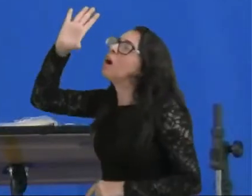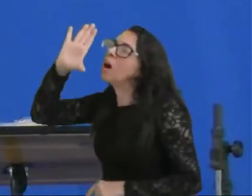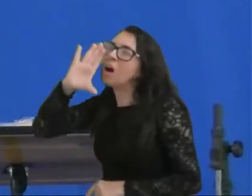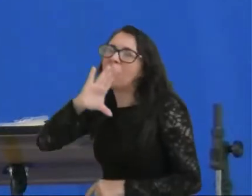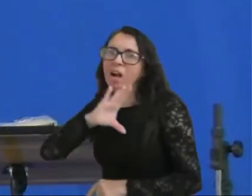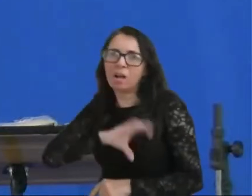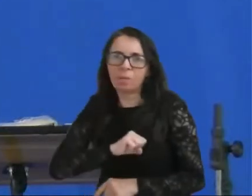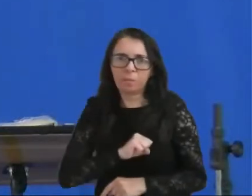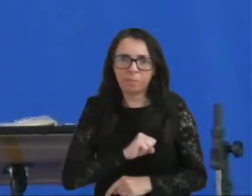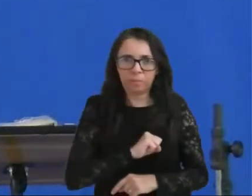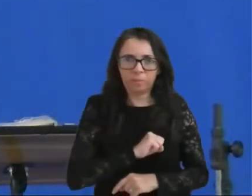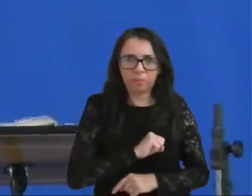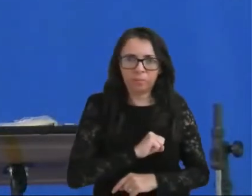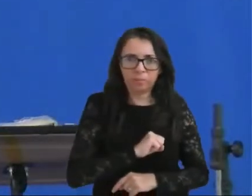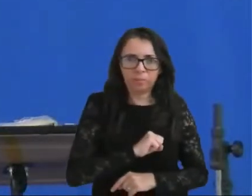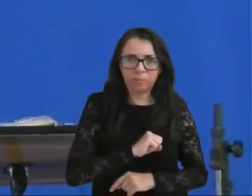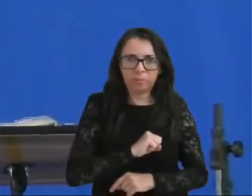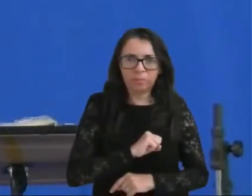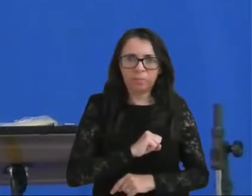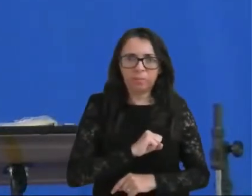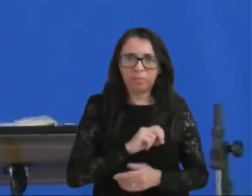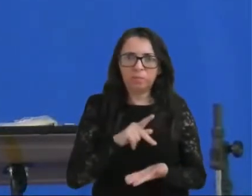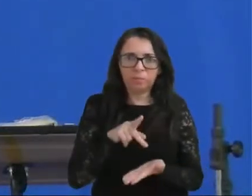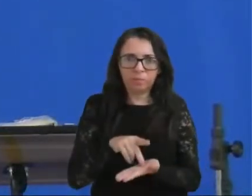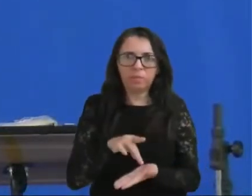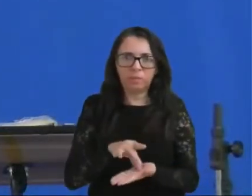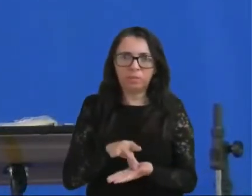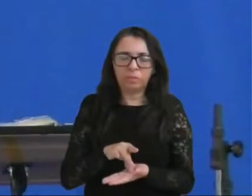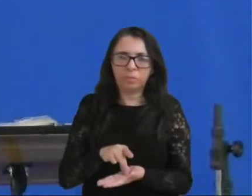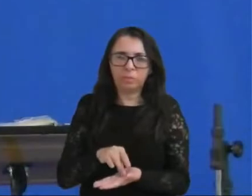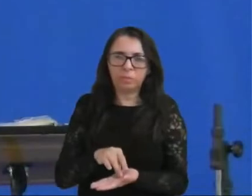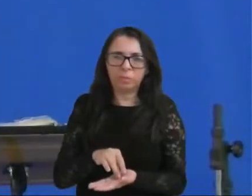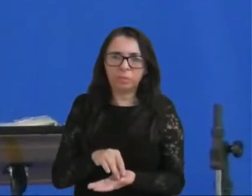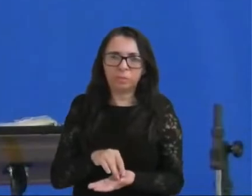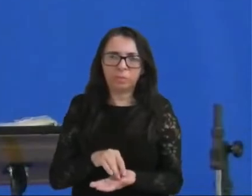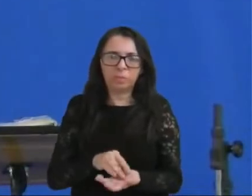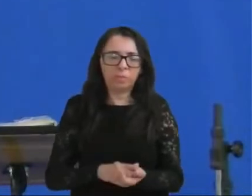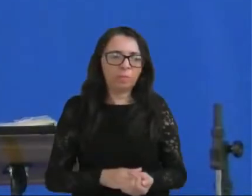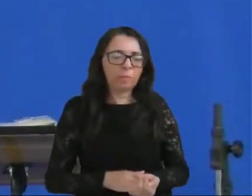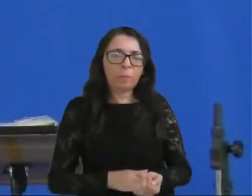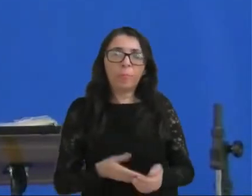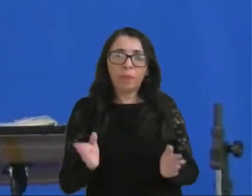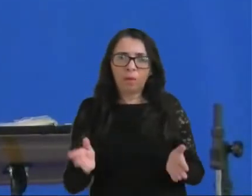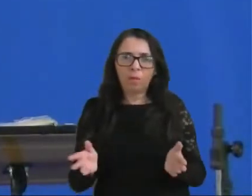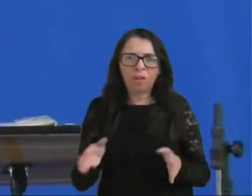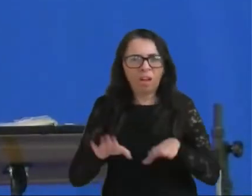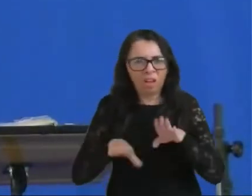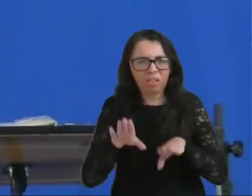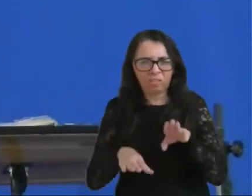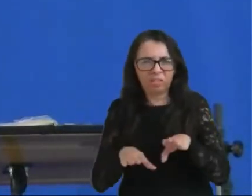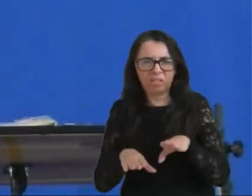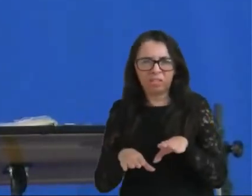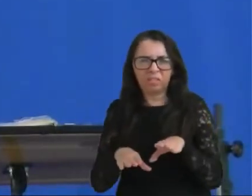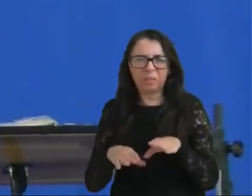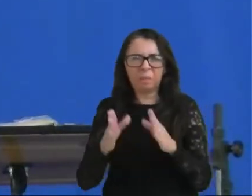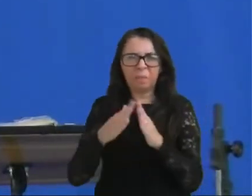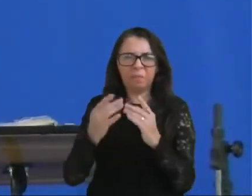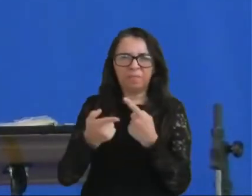infiltrados nas igrejas. A igreja perdeu a capacidade. Por